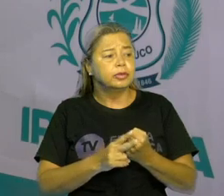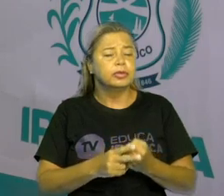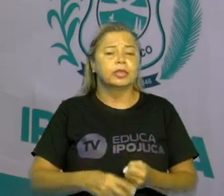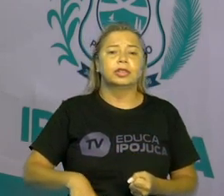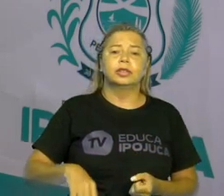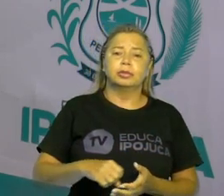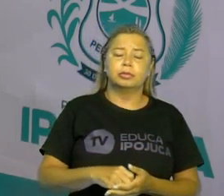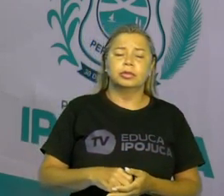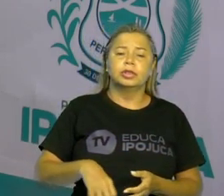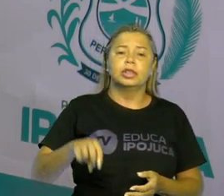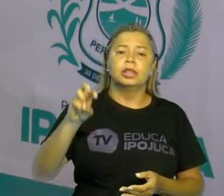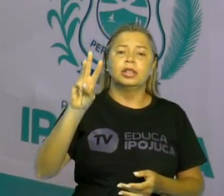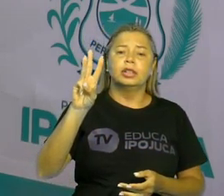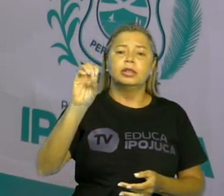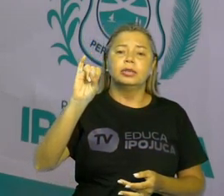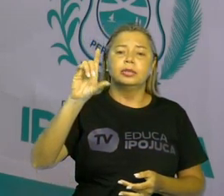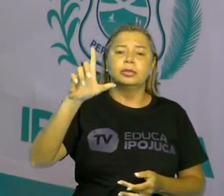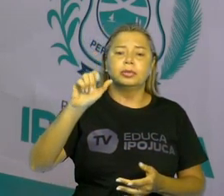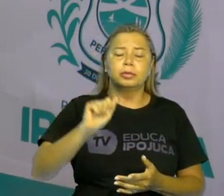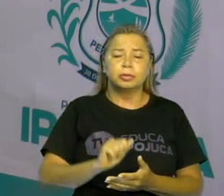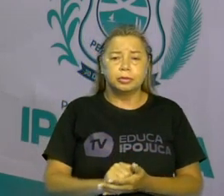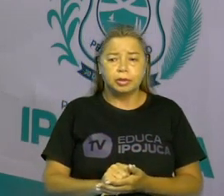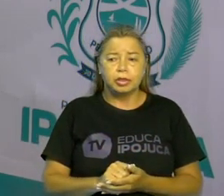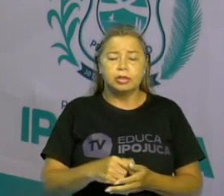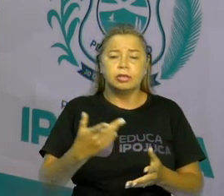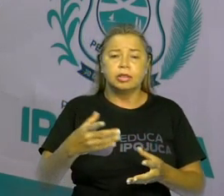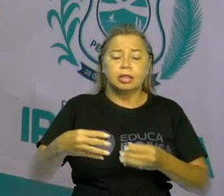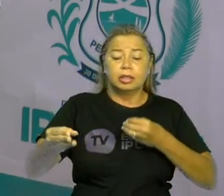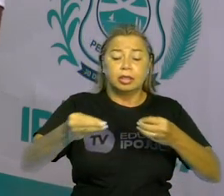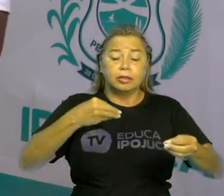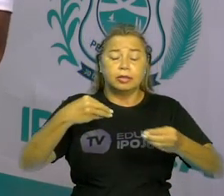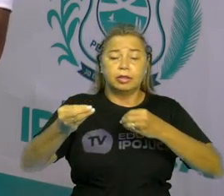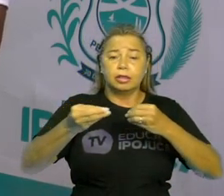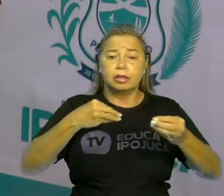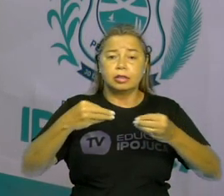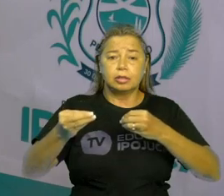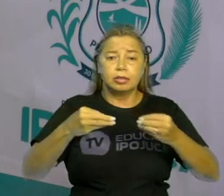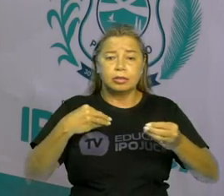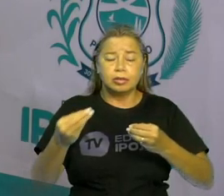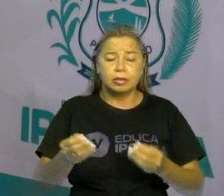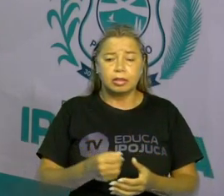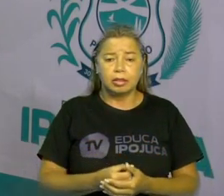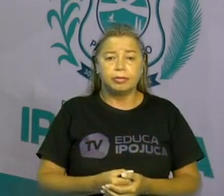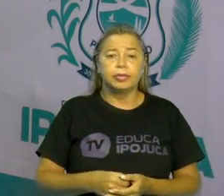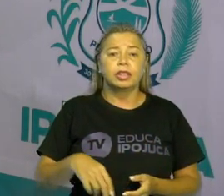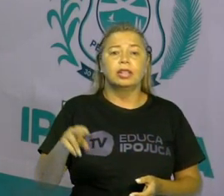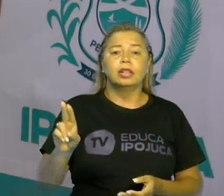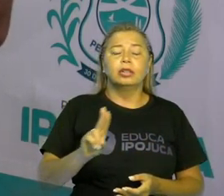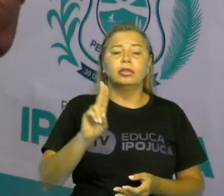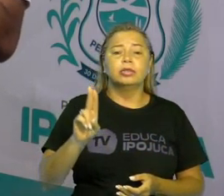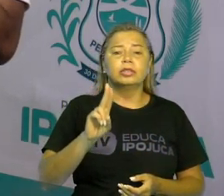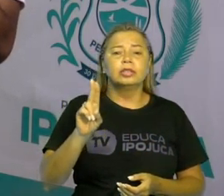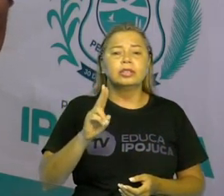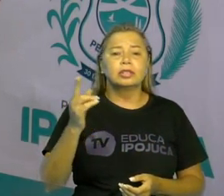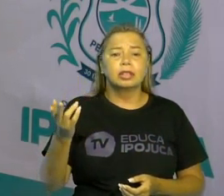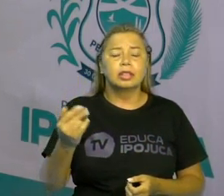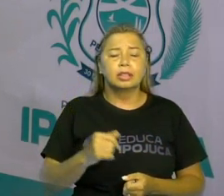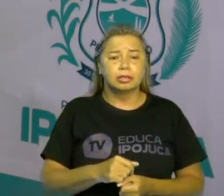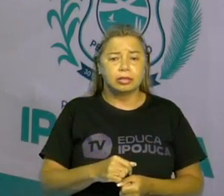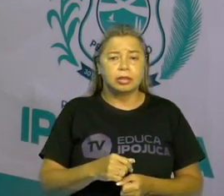o futuro simples né ele vai flexionar-se automaticamente e é utilizado para promessas